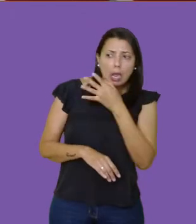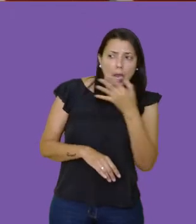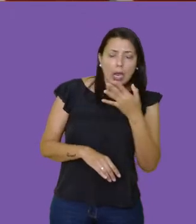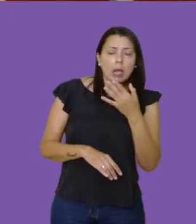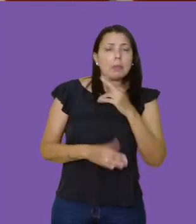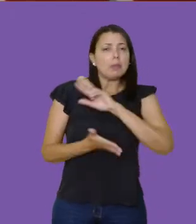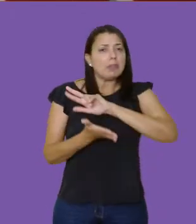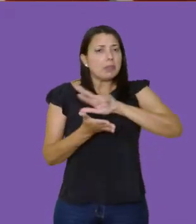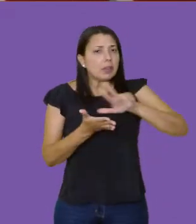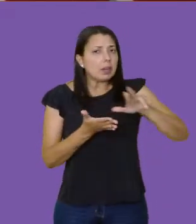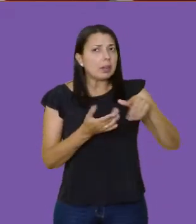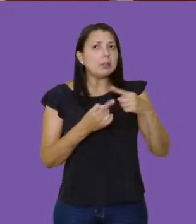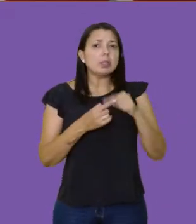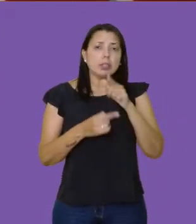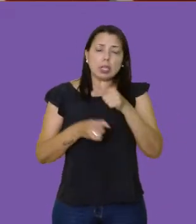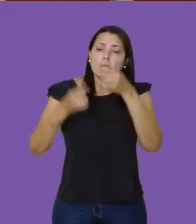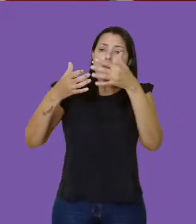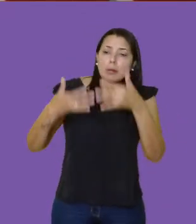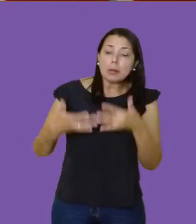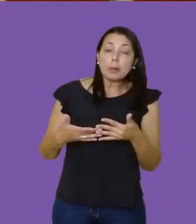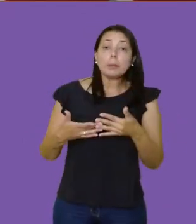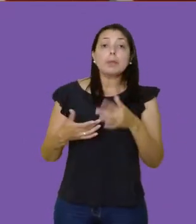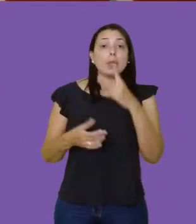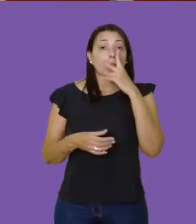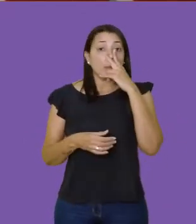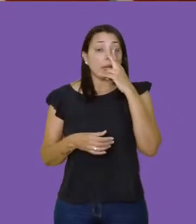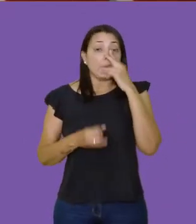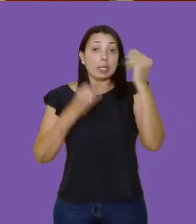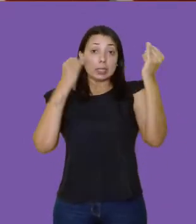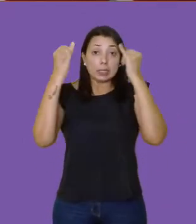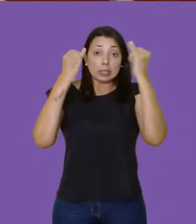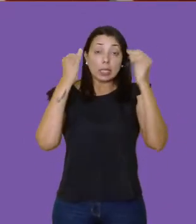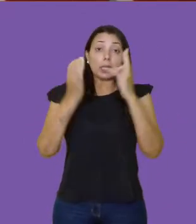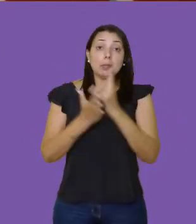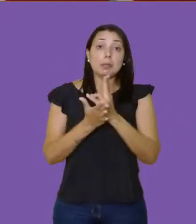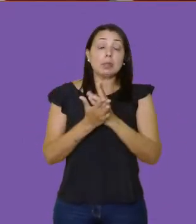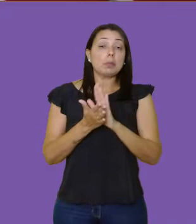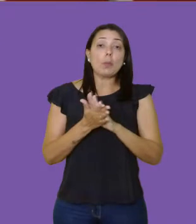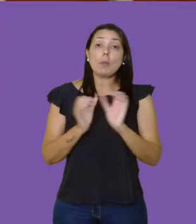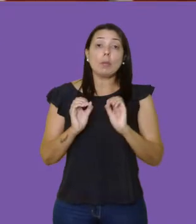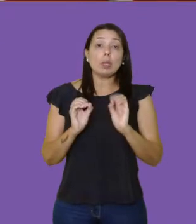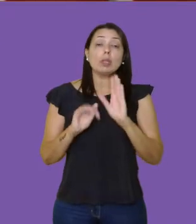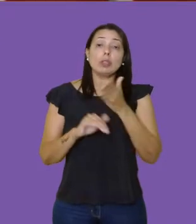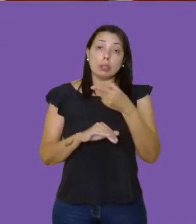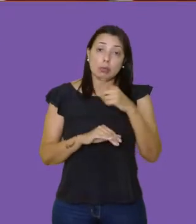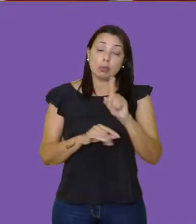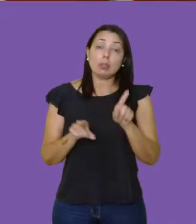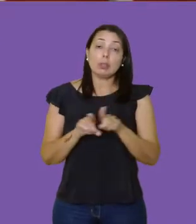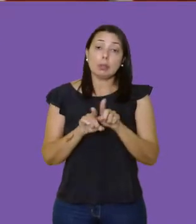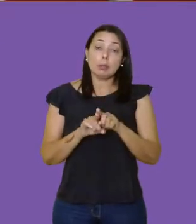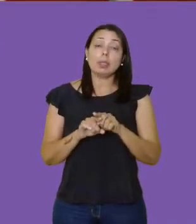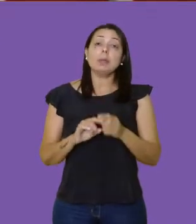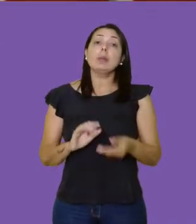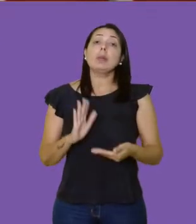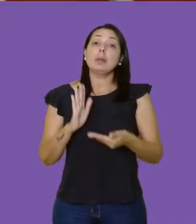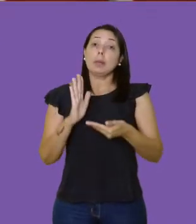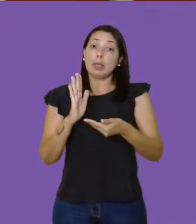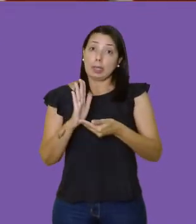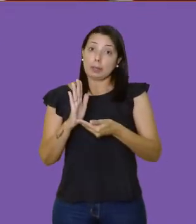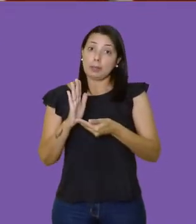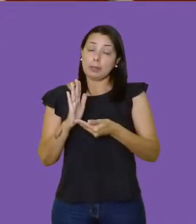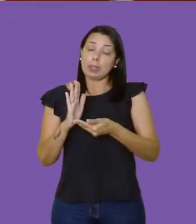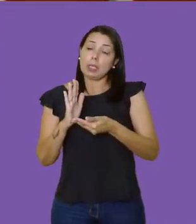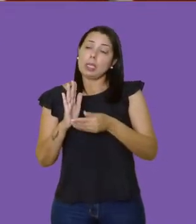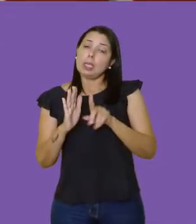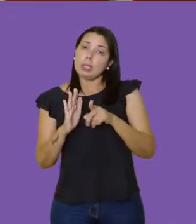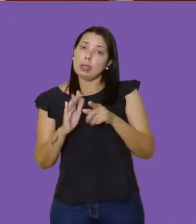mesmo tempo, Anne, como você mesma disse, parece que a ideia é mesmo confundir, né? E eles já foram encaminhados para a Câmara dos Deputados. De